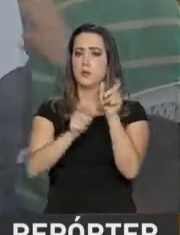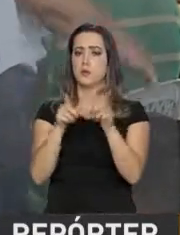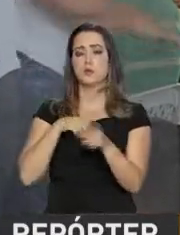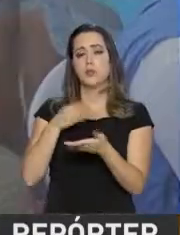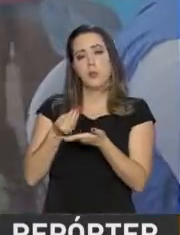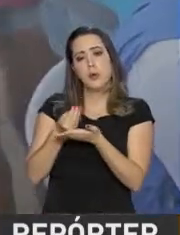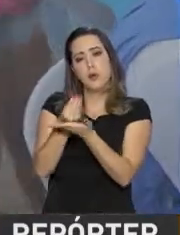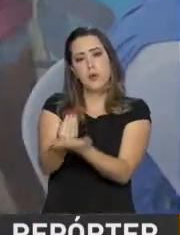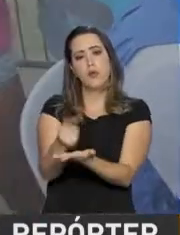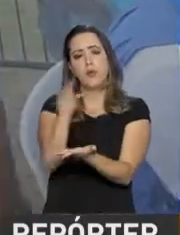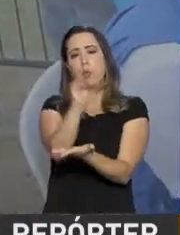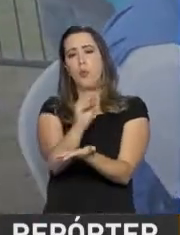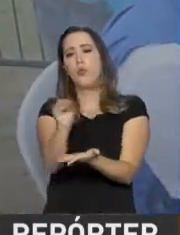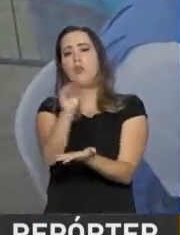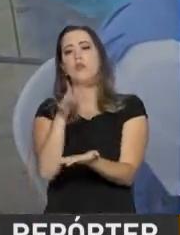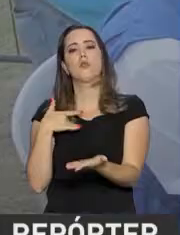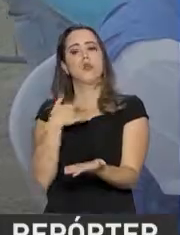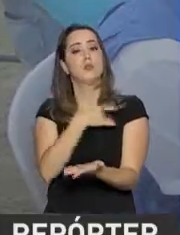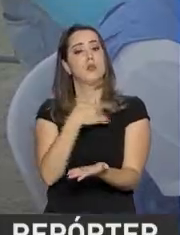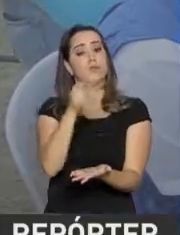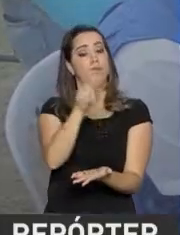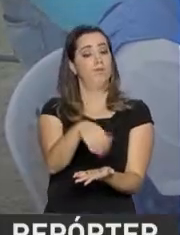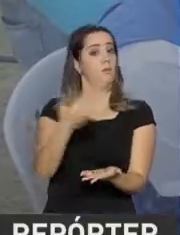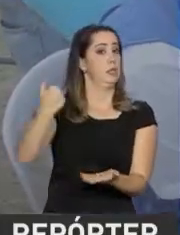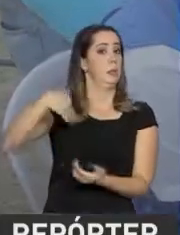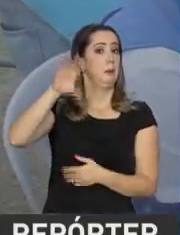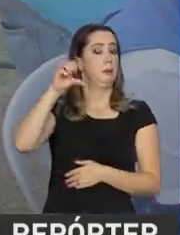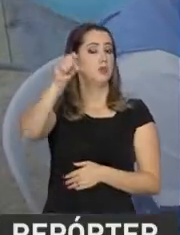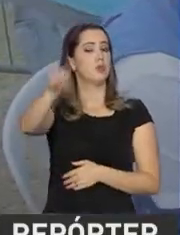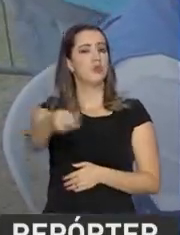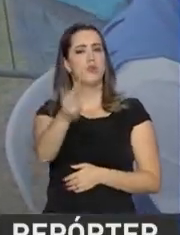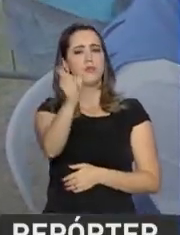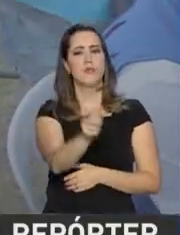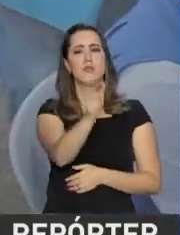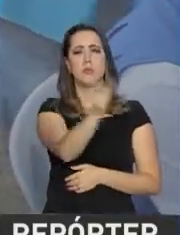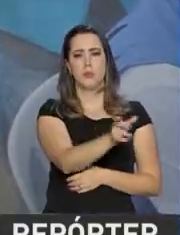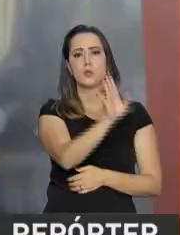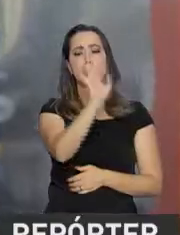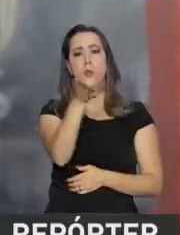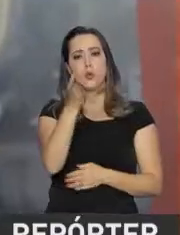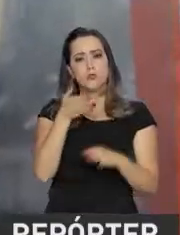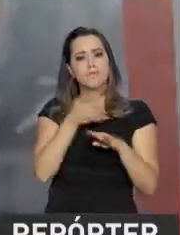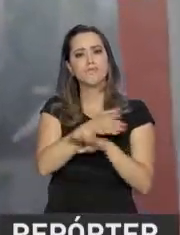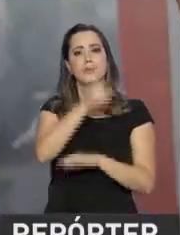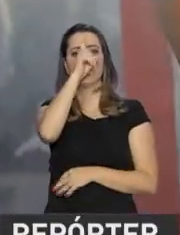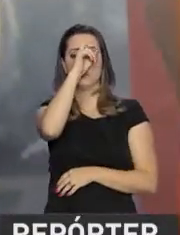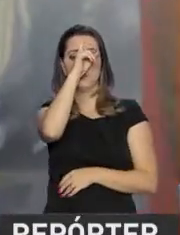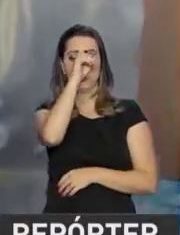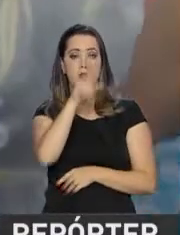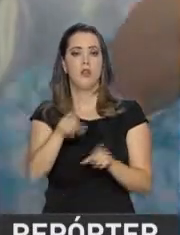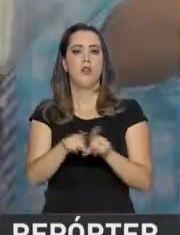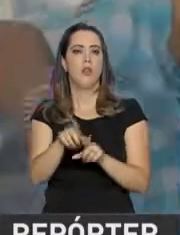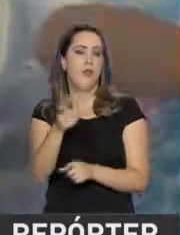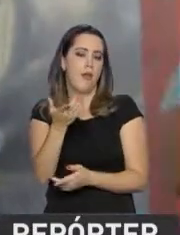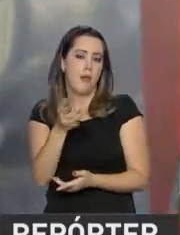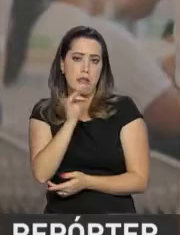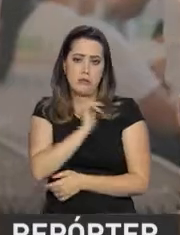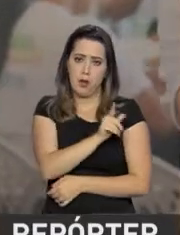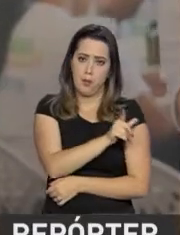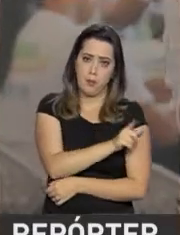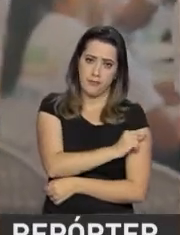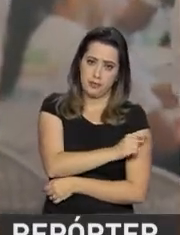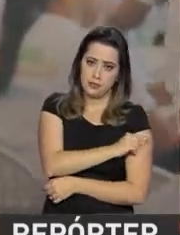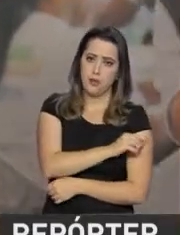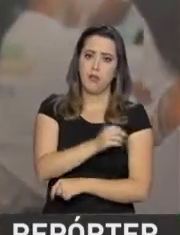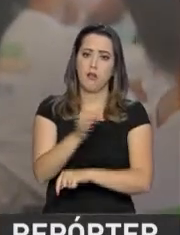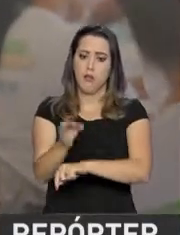recebem cuidados com a saúde mais de 9 mil passaram por atendimento hospitalar e receberam vacinas como a de